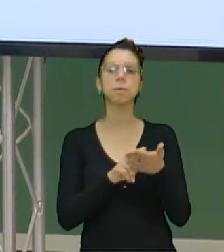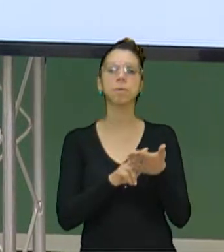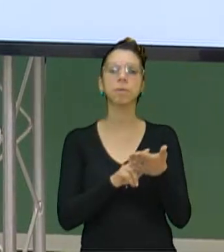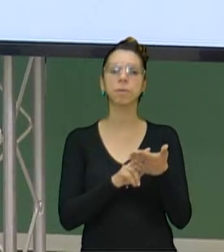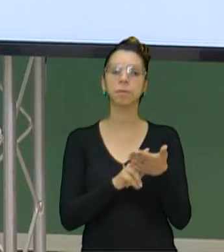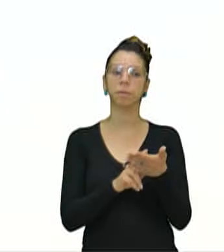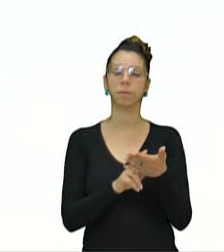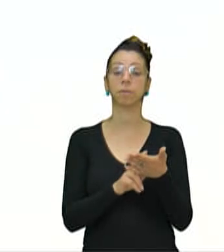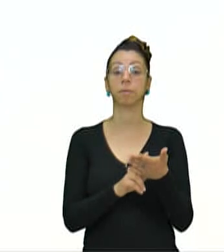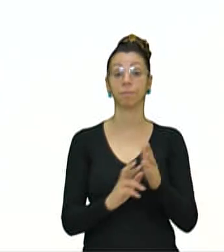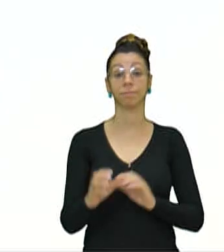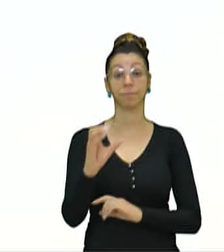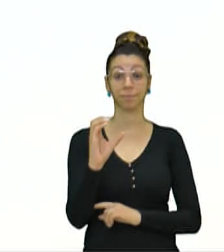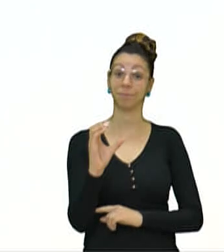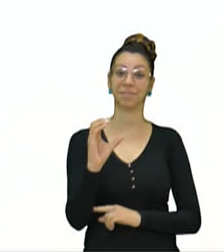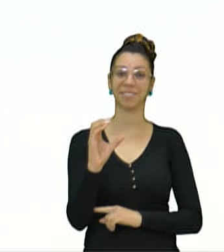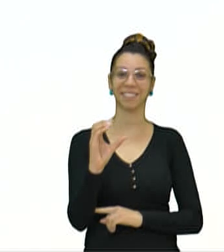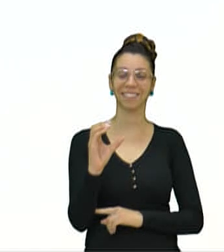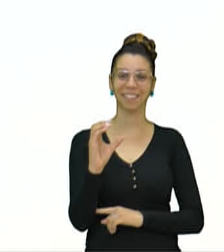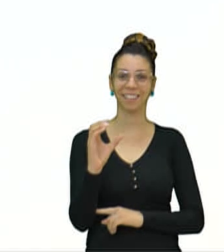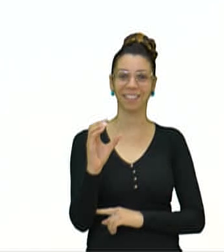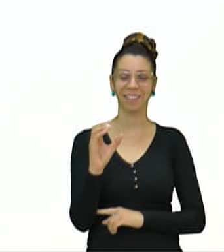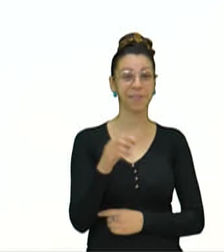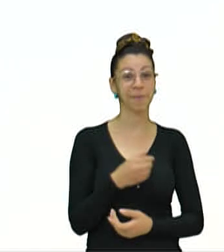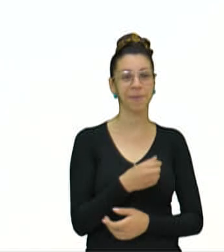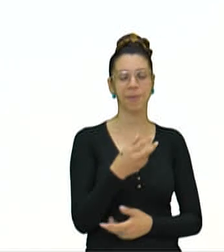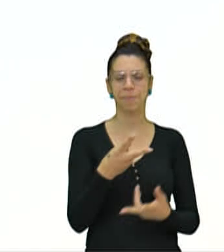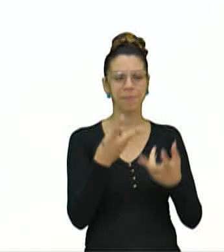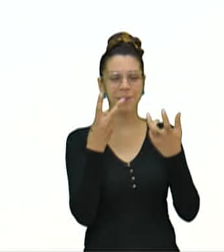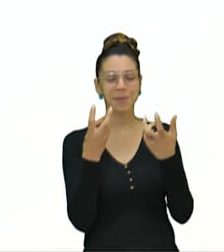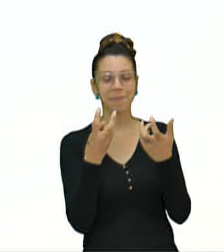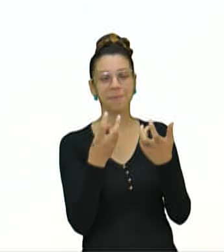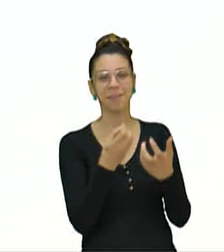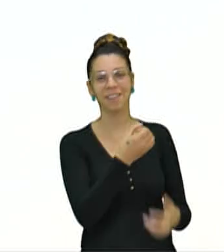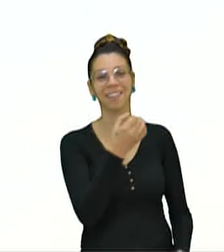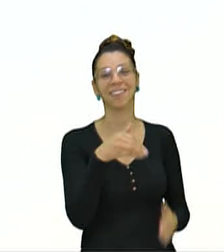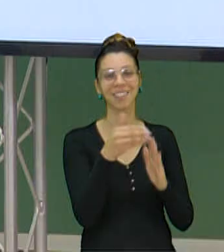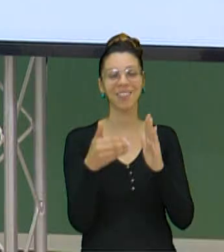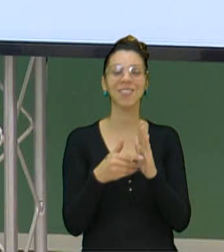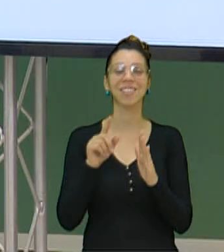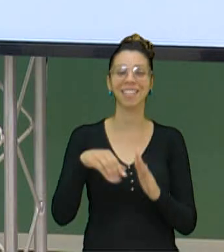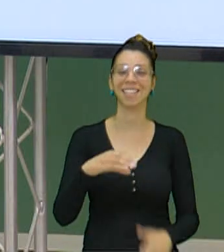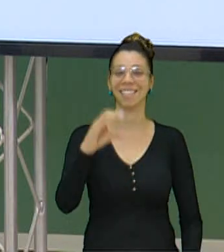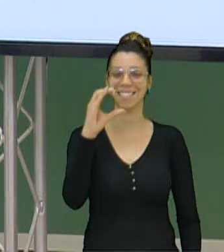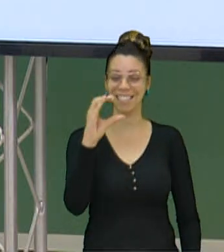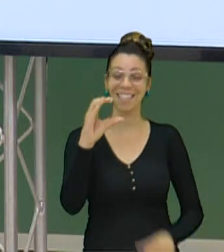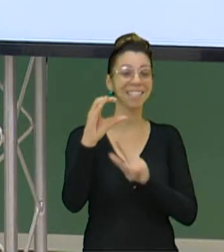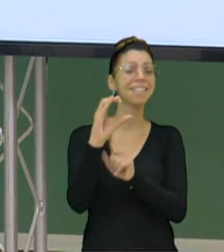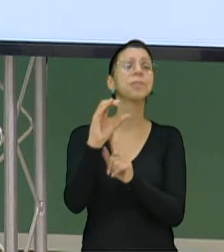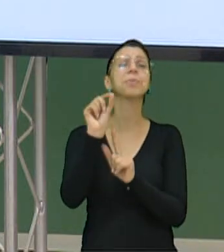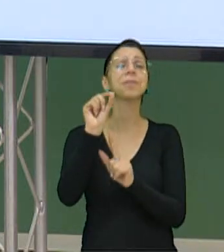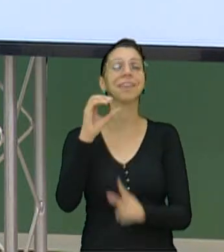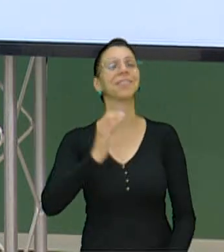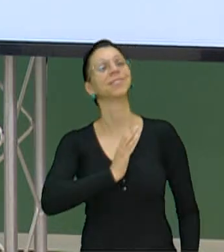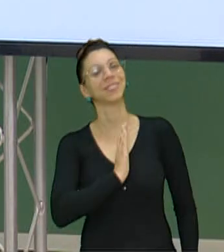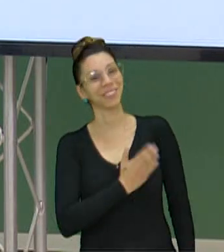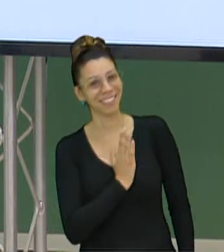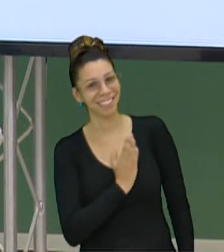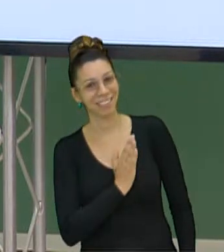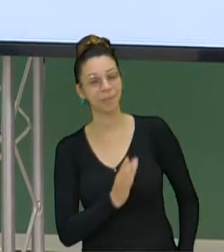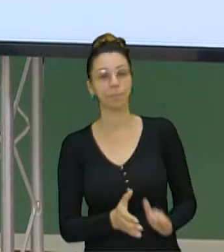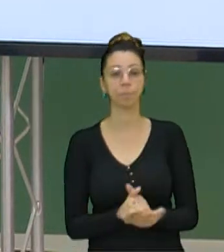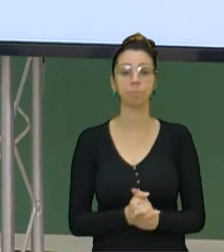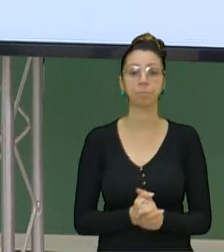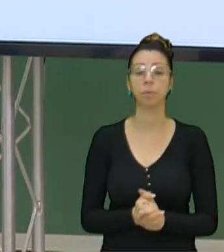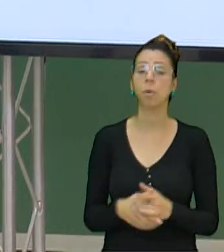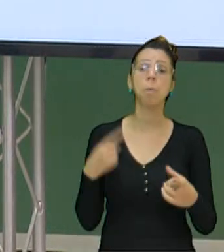com C, né? Oh, então percebi que vários estão C, né? Coisa linda, C de coração, né? Então, C, por que